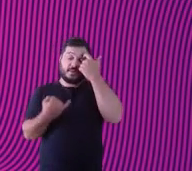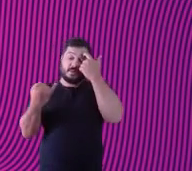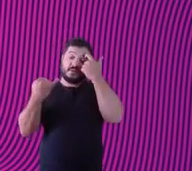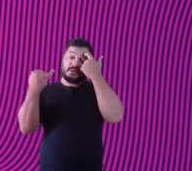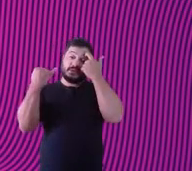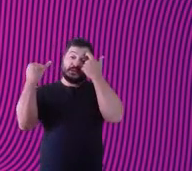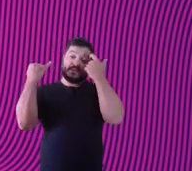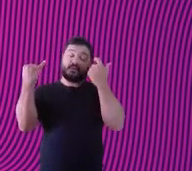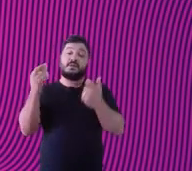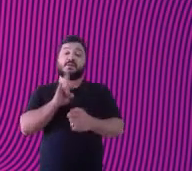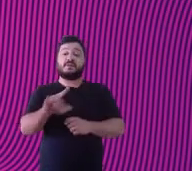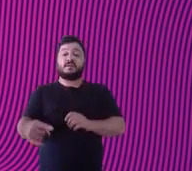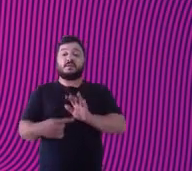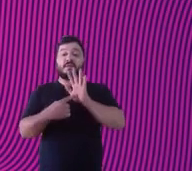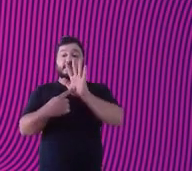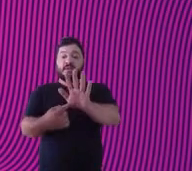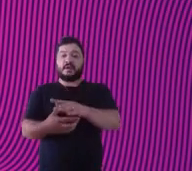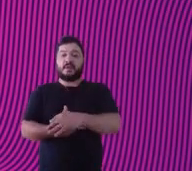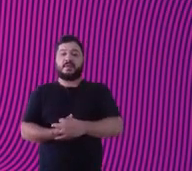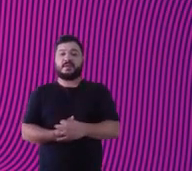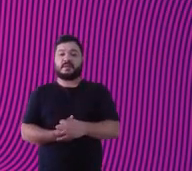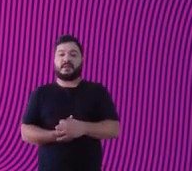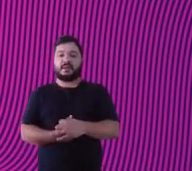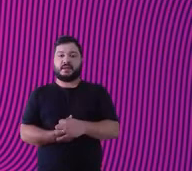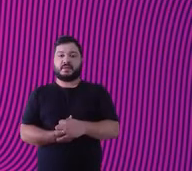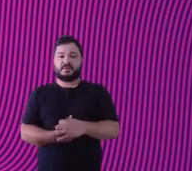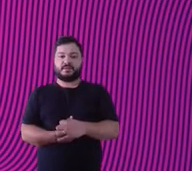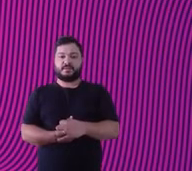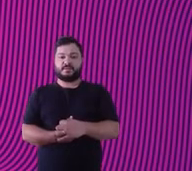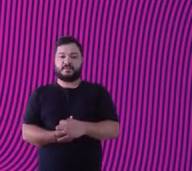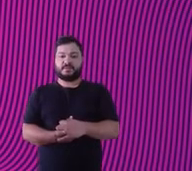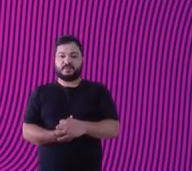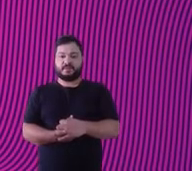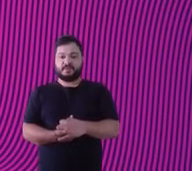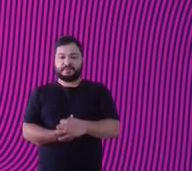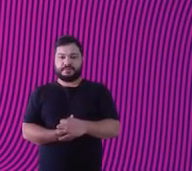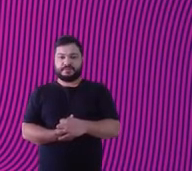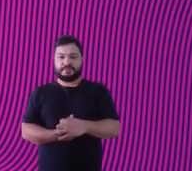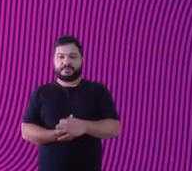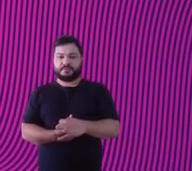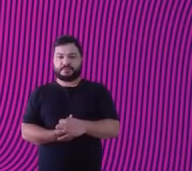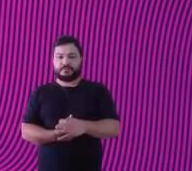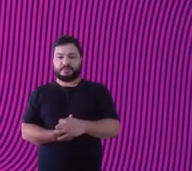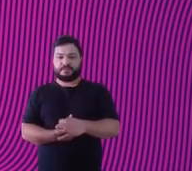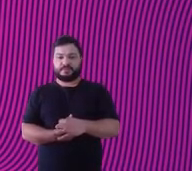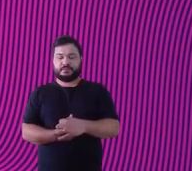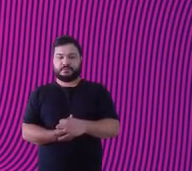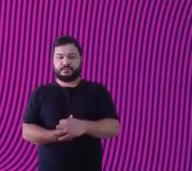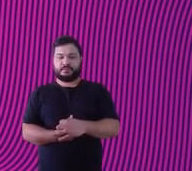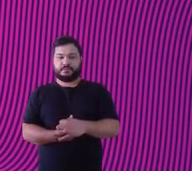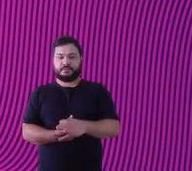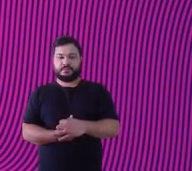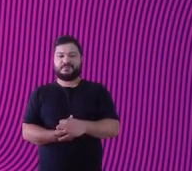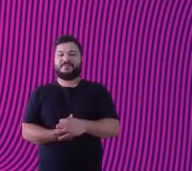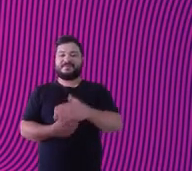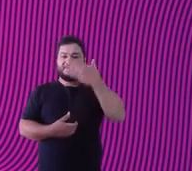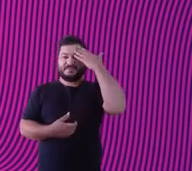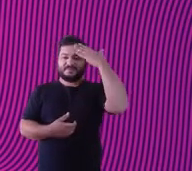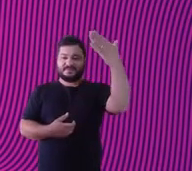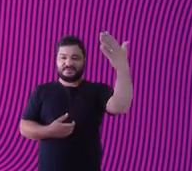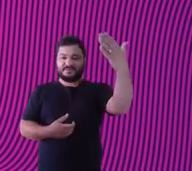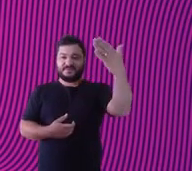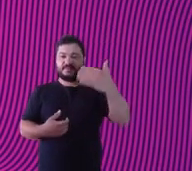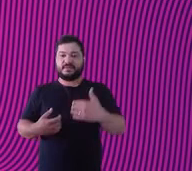forem apresentados Oi Ângela Rego e obrigado obrigado